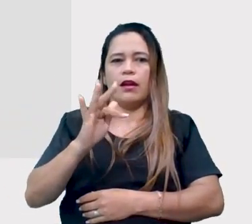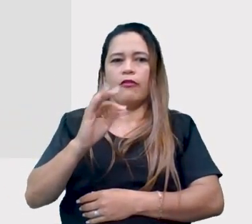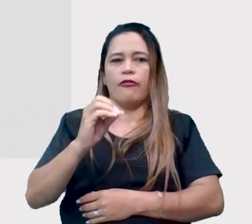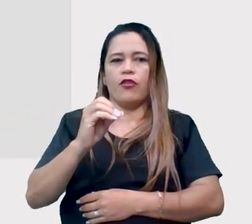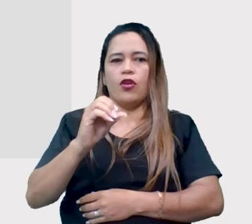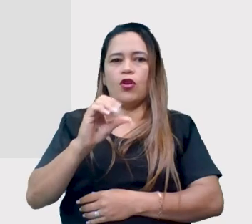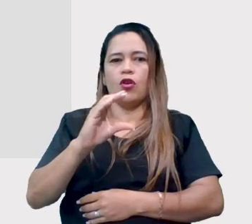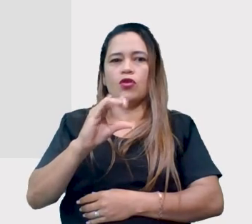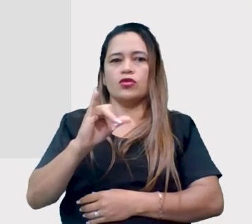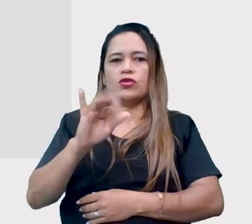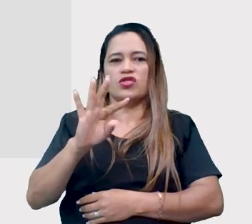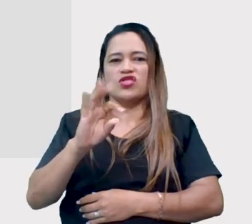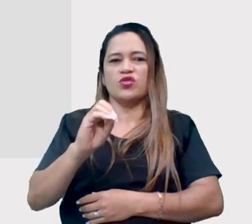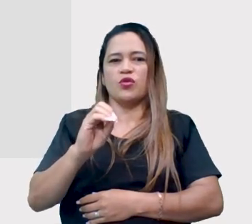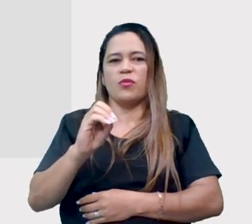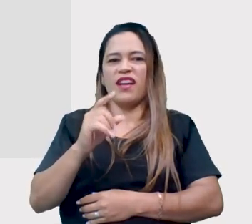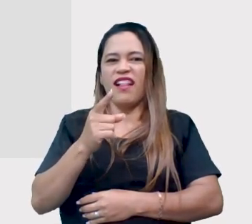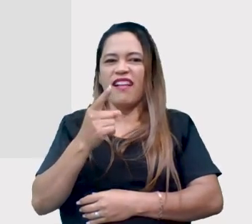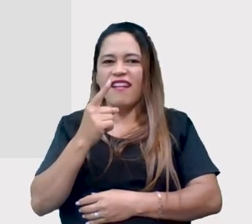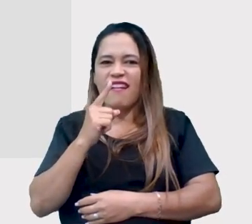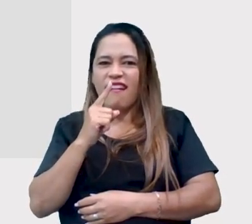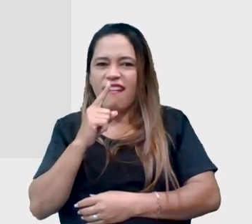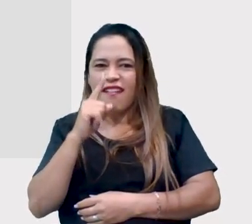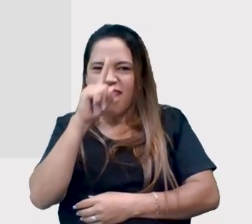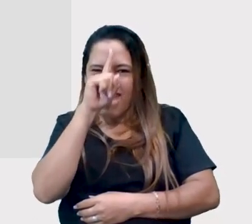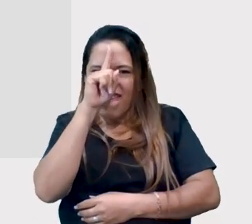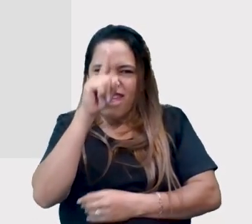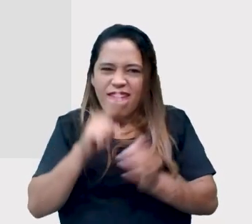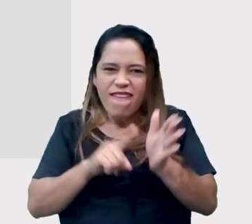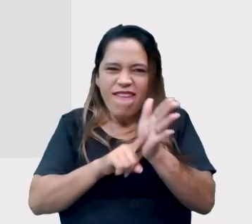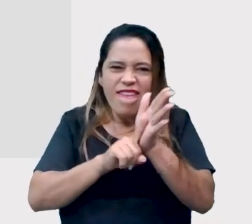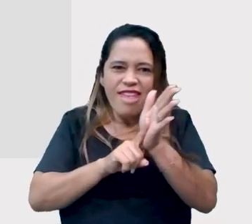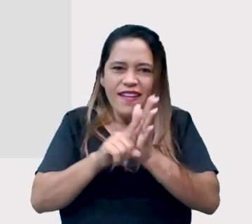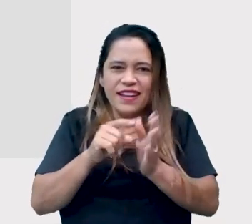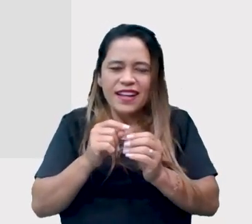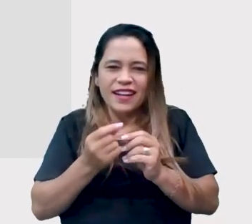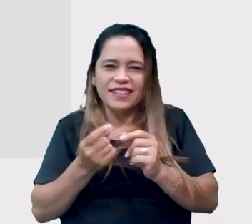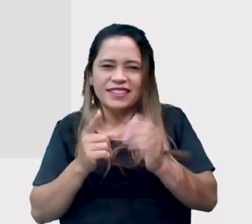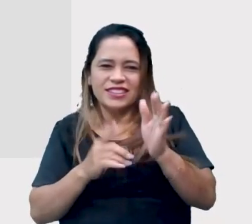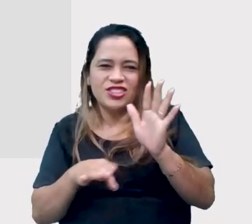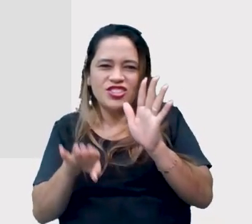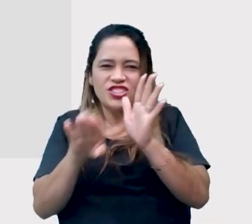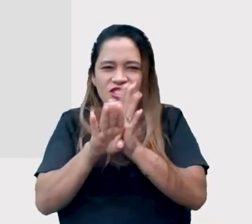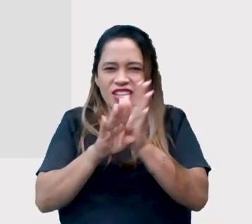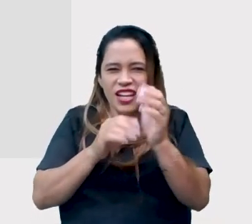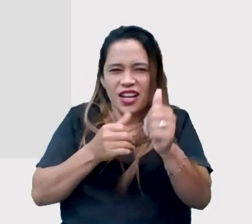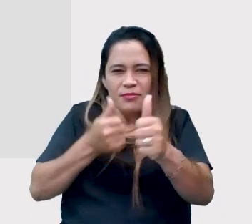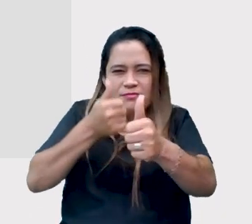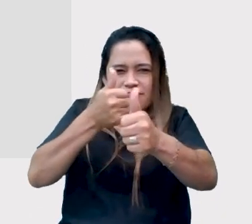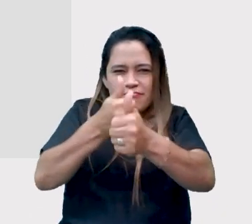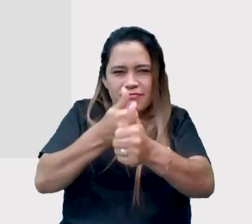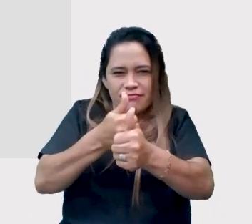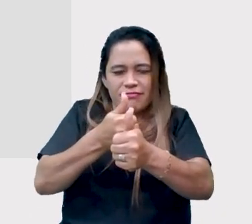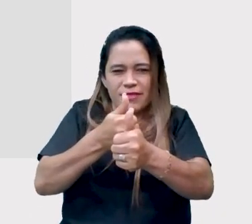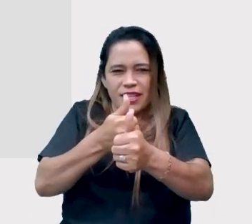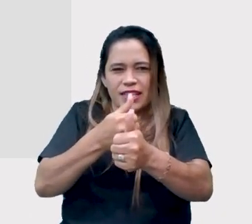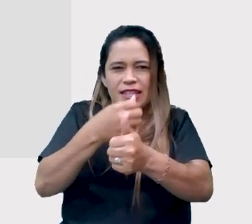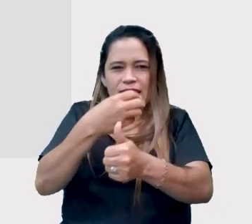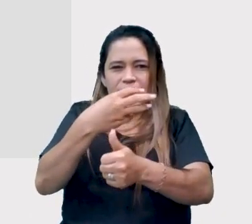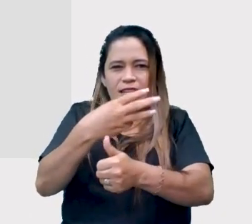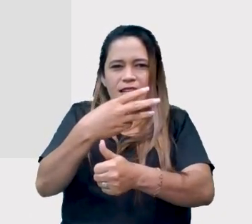com esse receptorzinho que você está vendo eu marcando aqui. Ou seja, o HIV chega próximo do linfócito